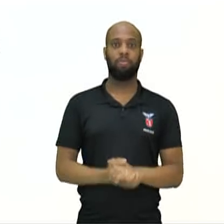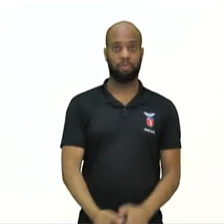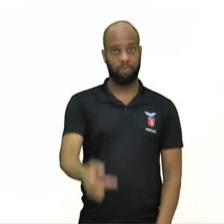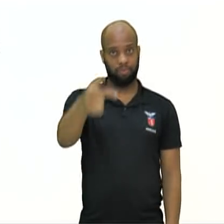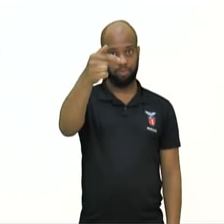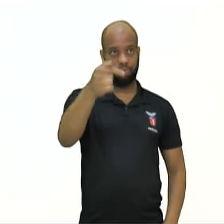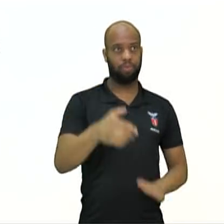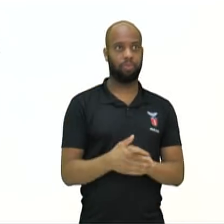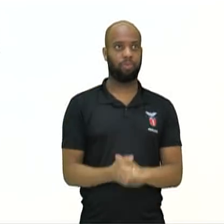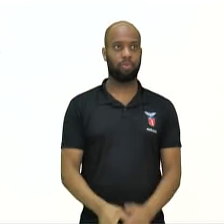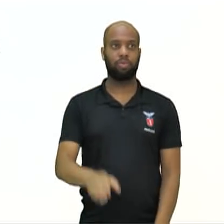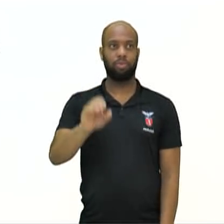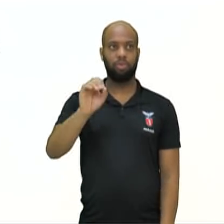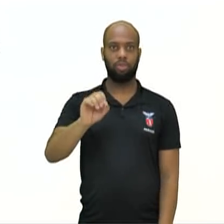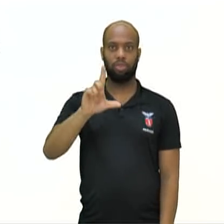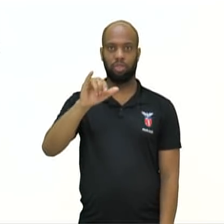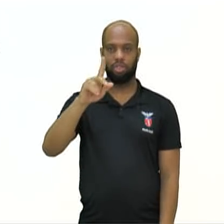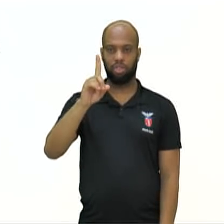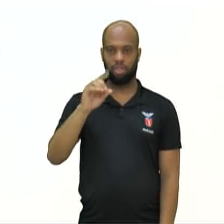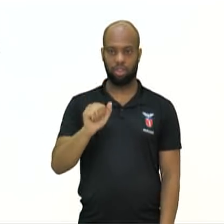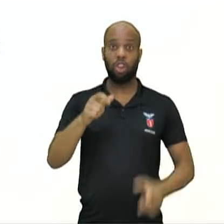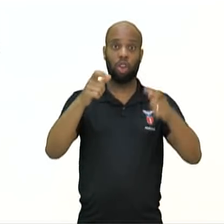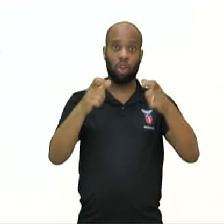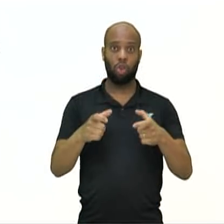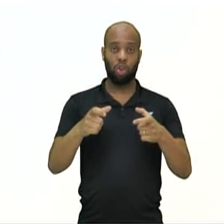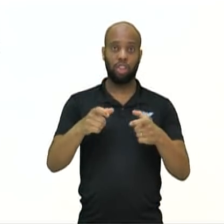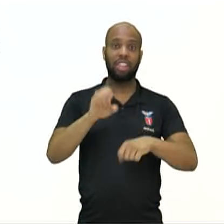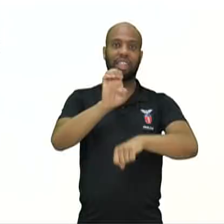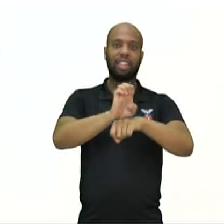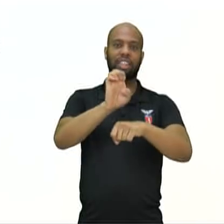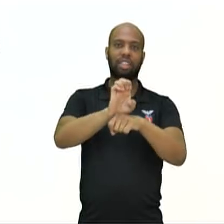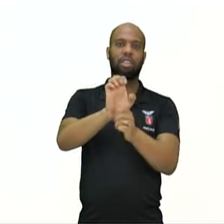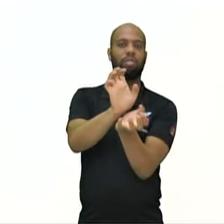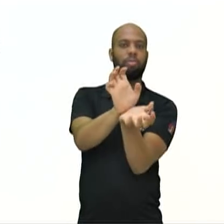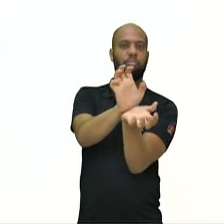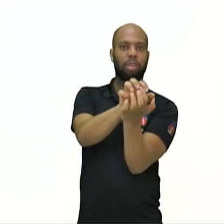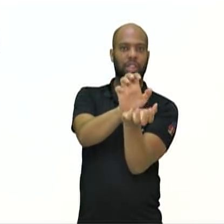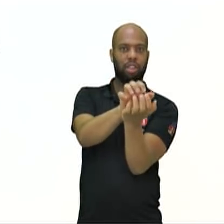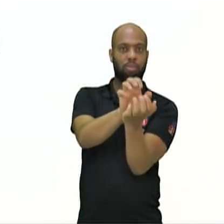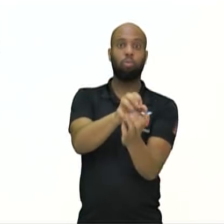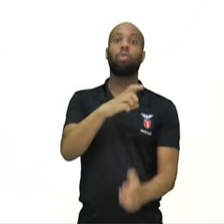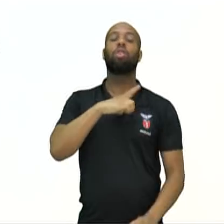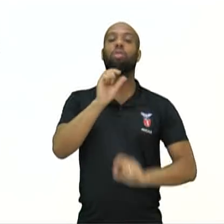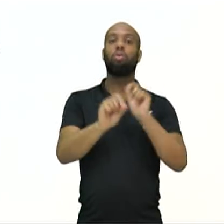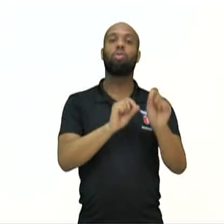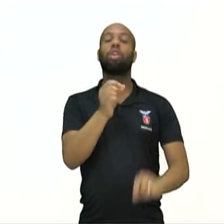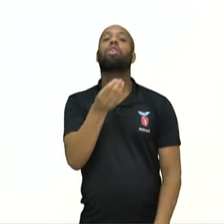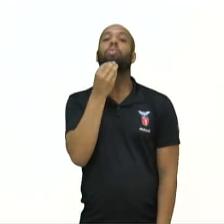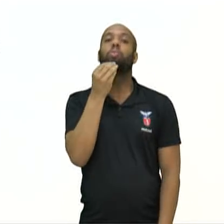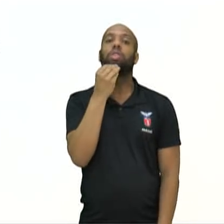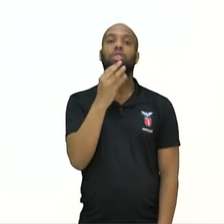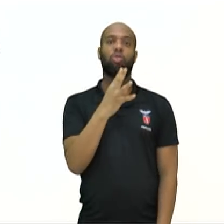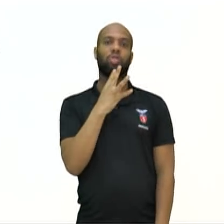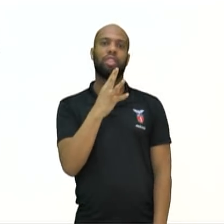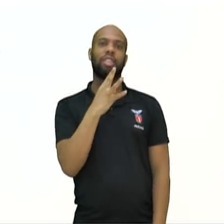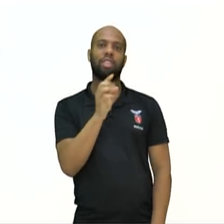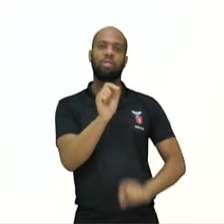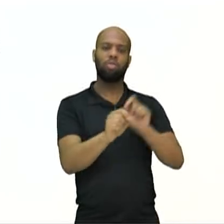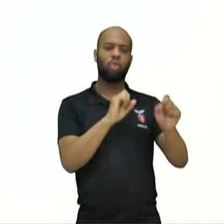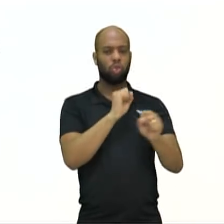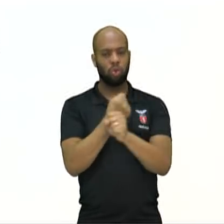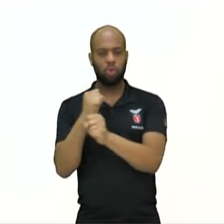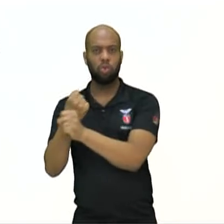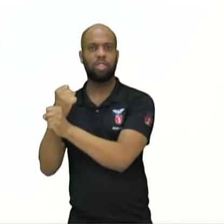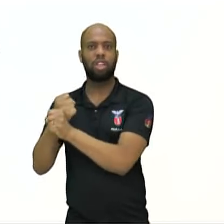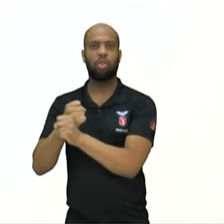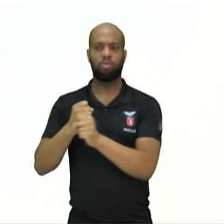7. Olinda, Pernambuco. Em Olinda, Pernambuco, vai ter a oportunidade de conhecer suas